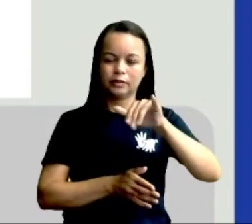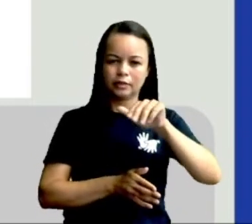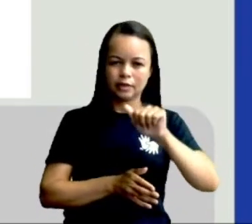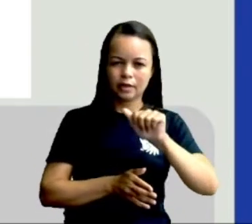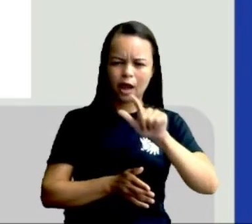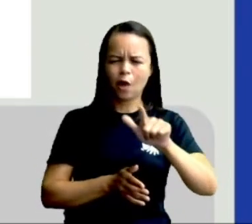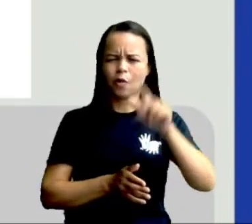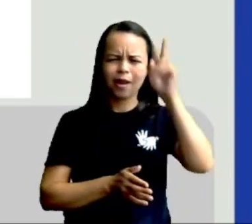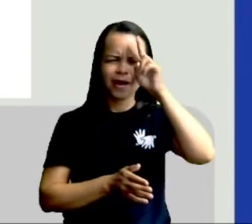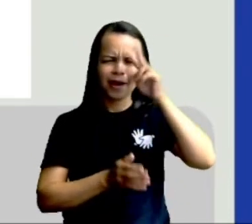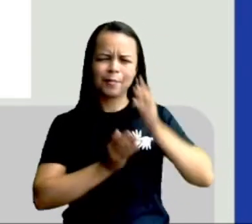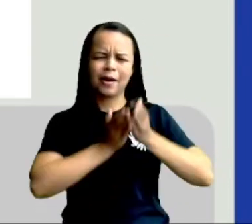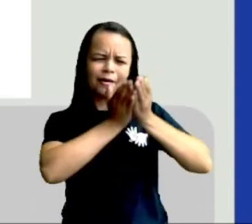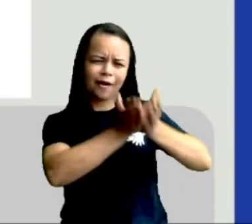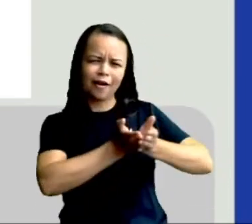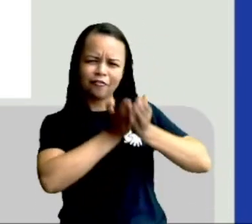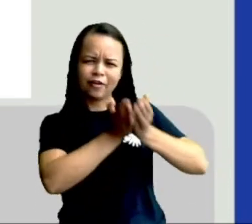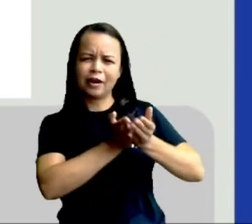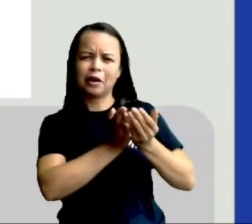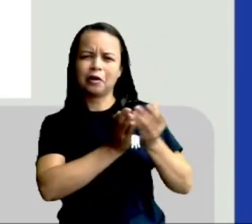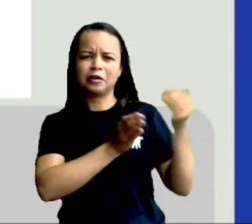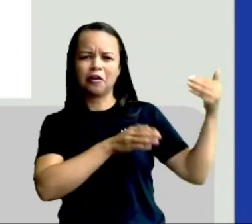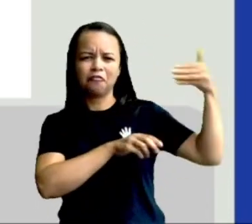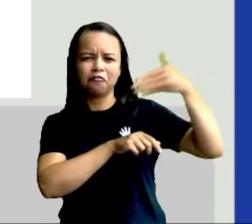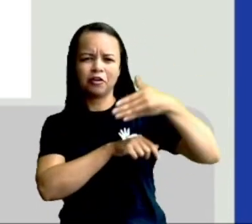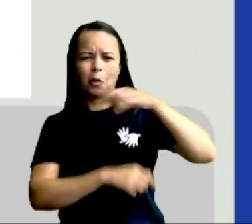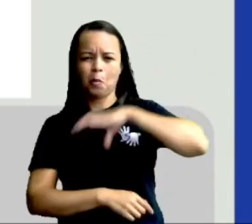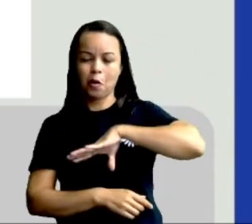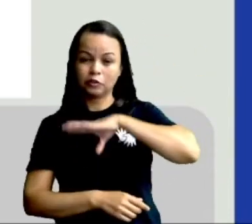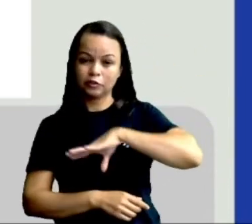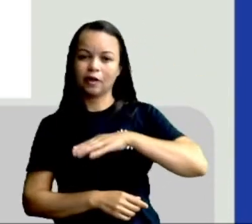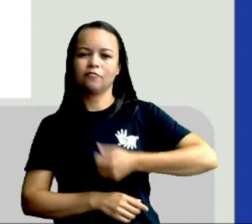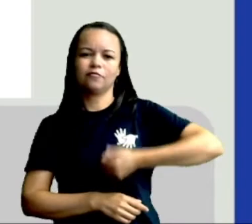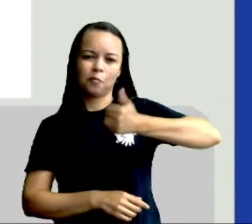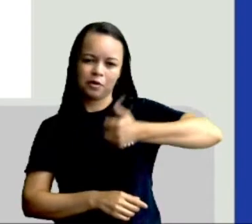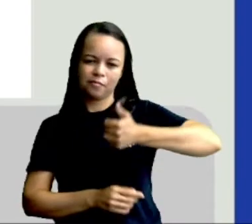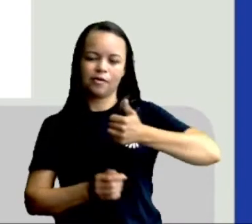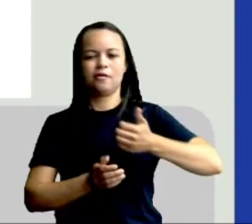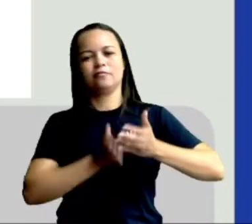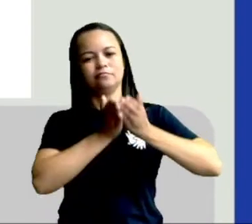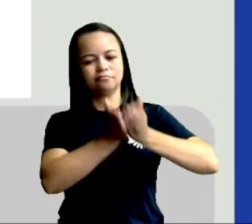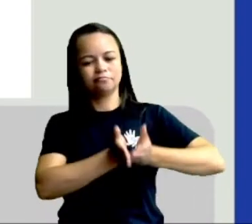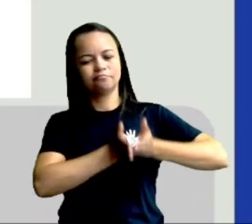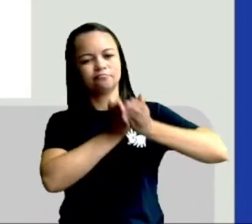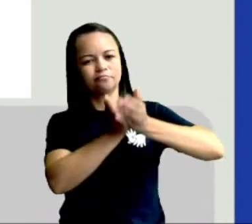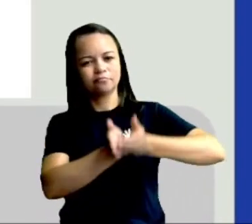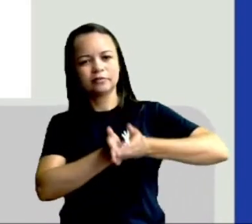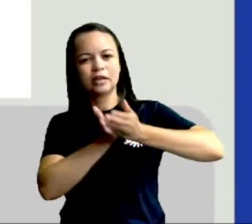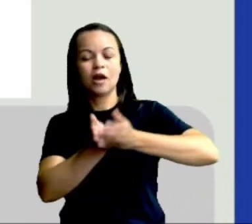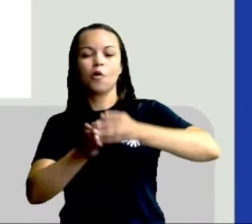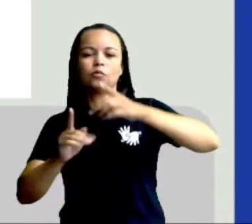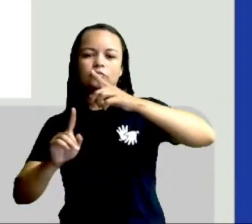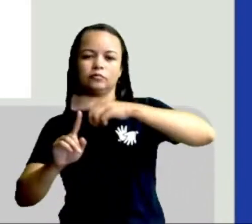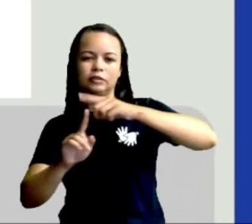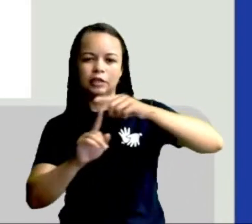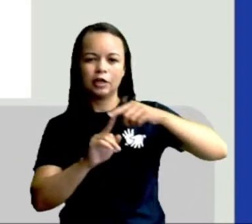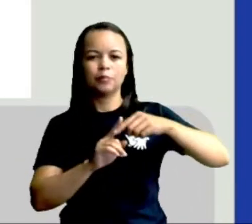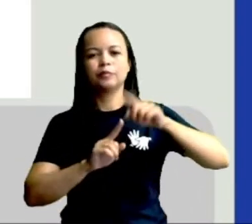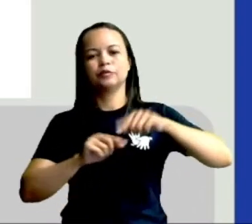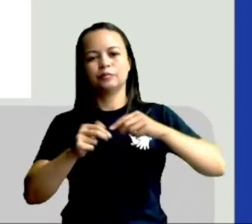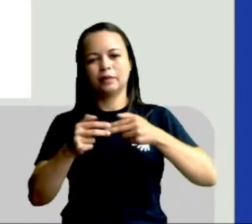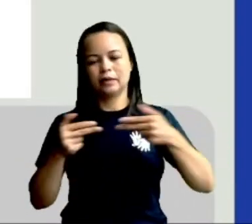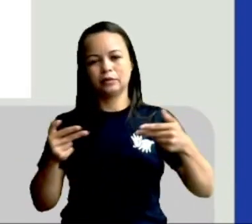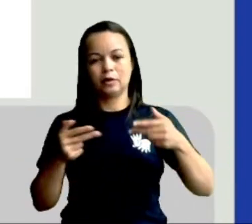daqueles barcos que vinham lá de Portugal? Pronto, foi o primeiro meio de transporte a vir transportar alguns tipos de